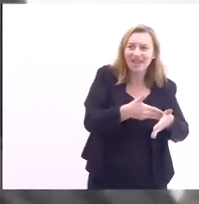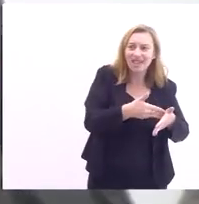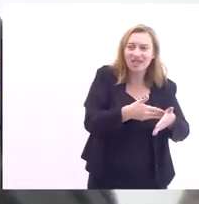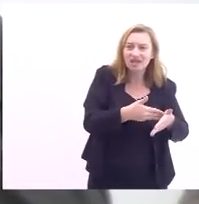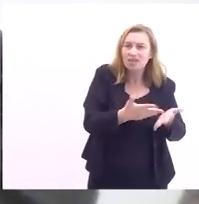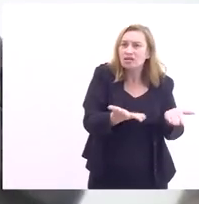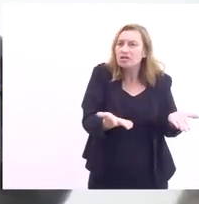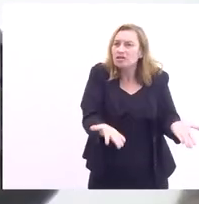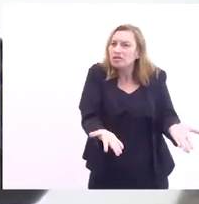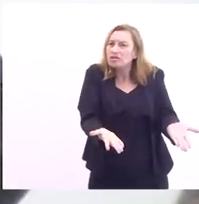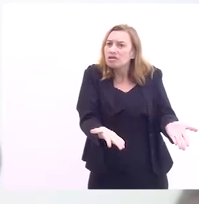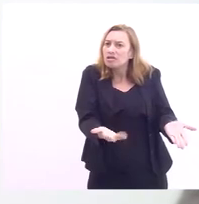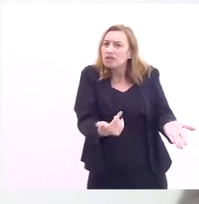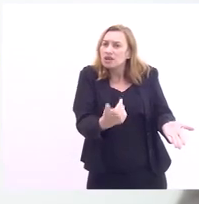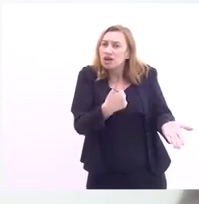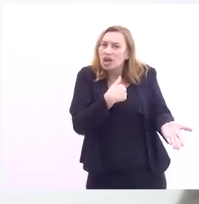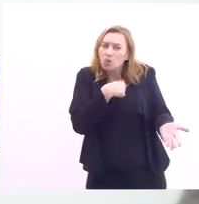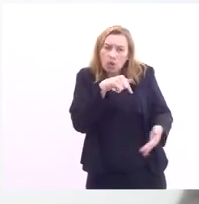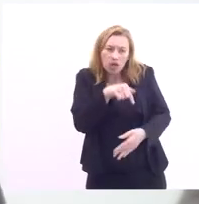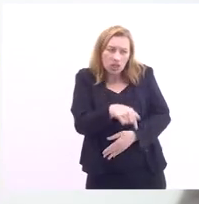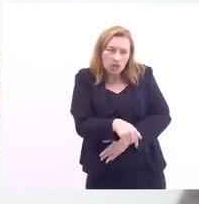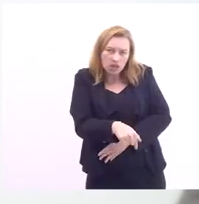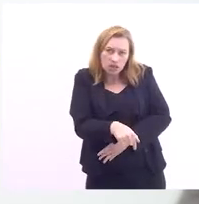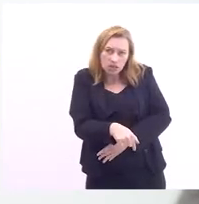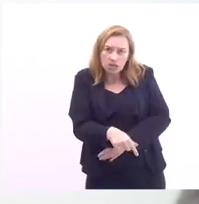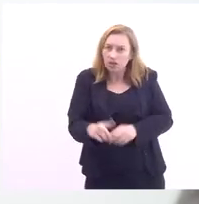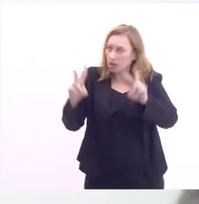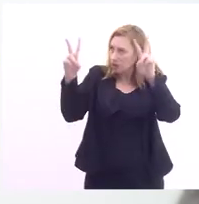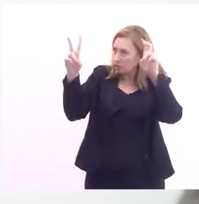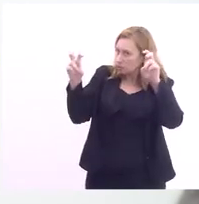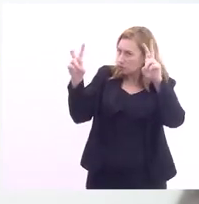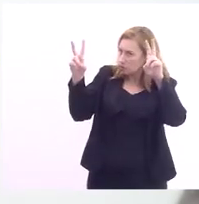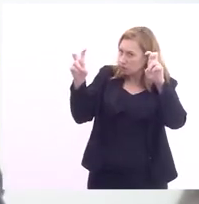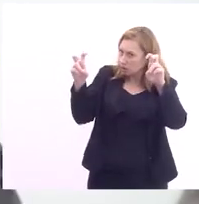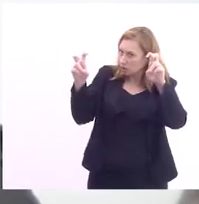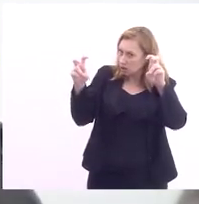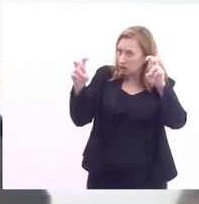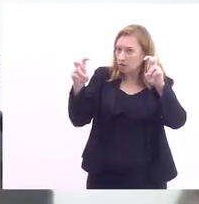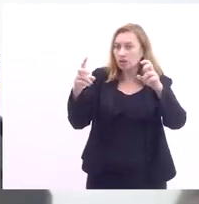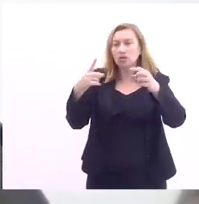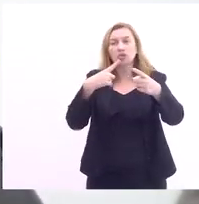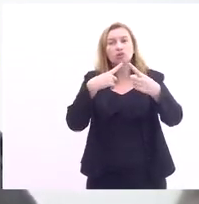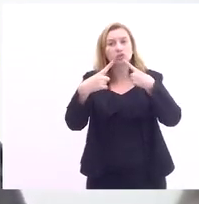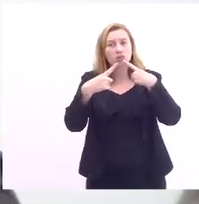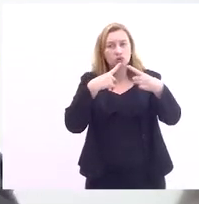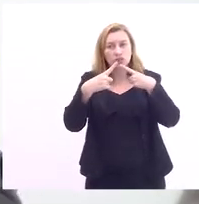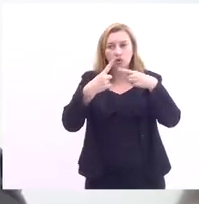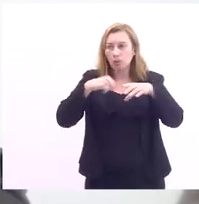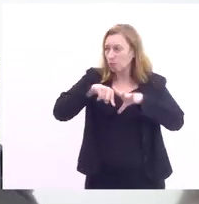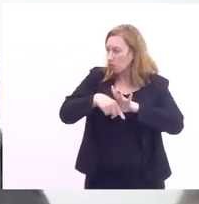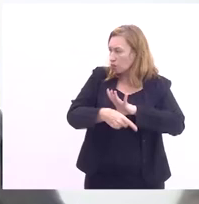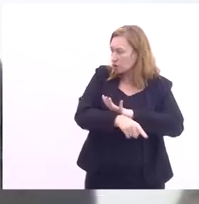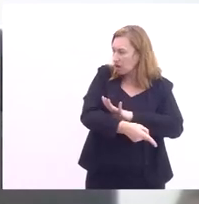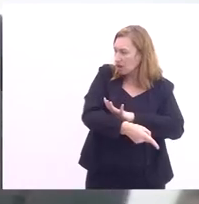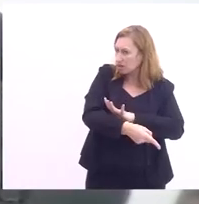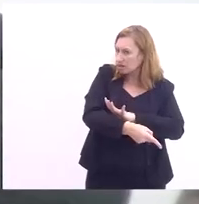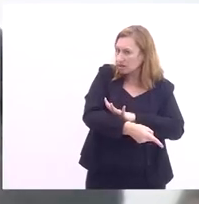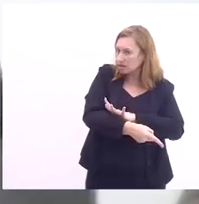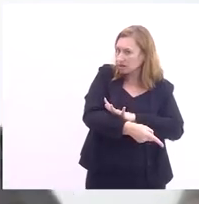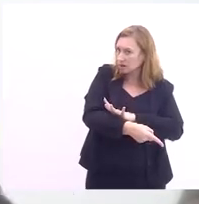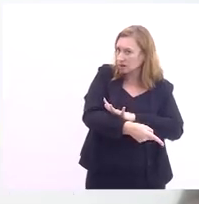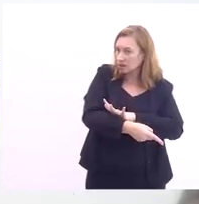eu estou aqui, e é um tema que vai ser, cujo debate vai ser aprofundado, sobre